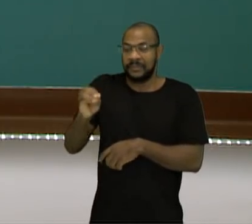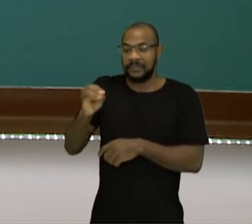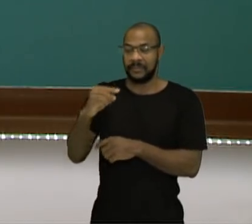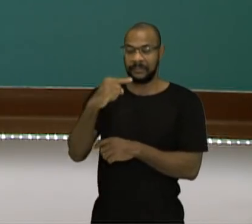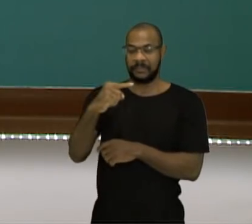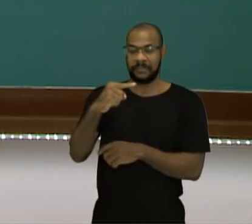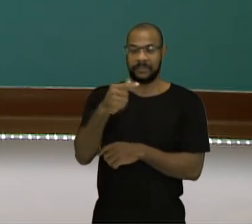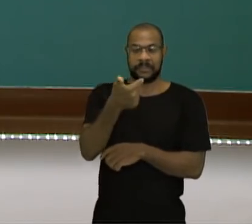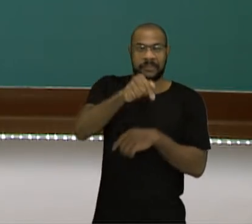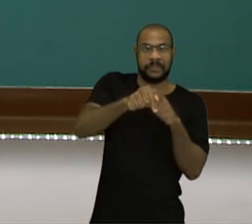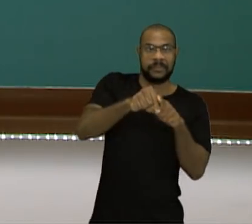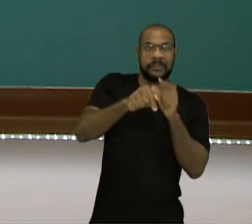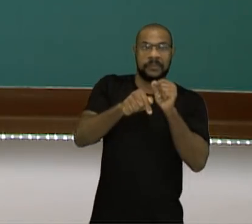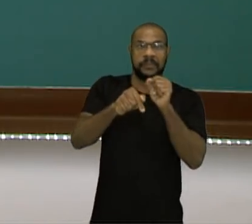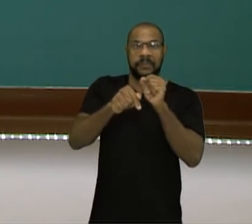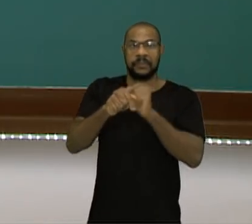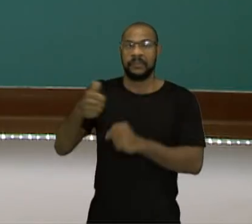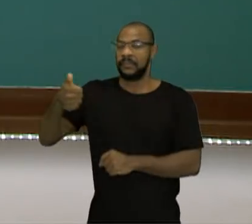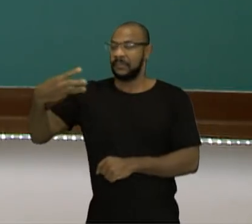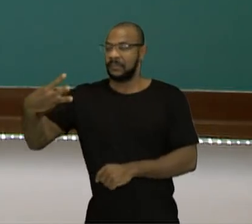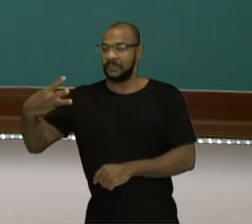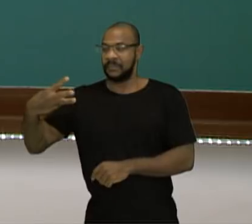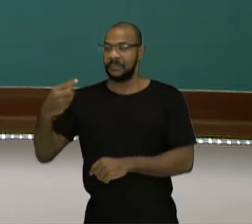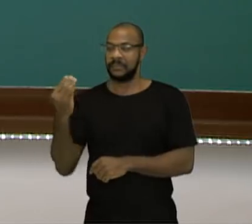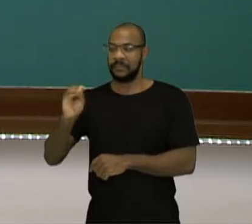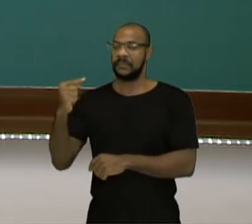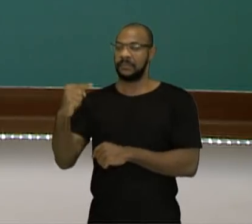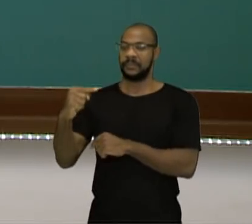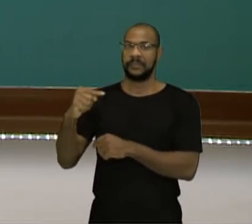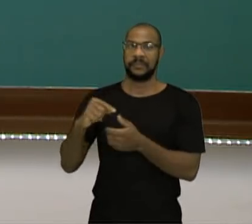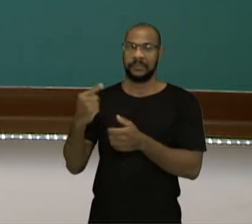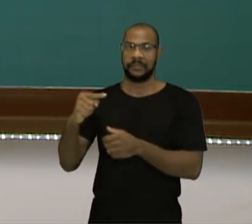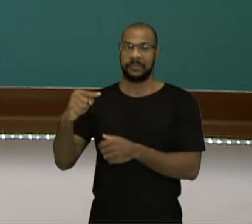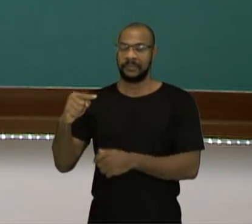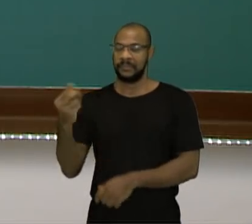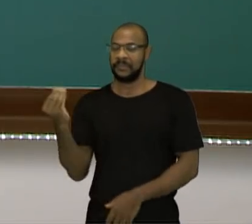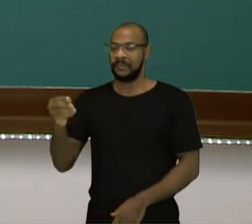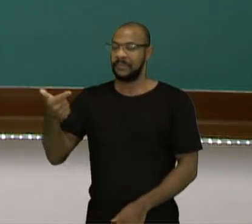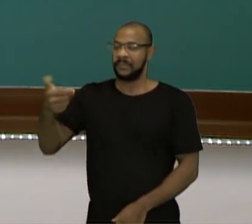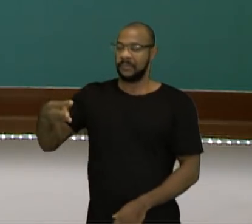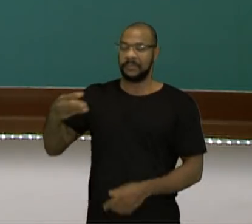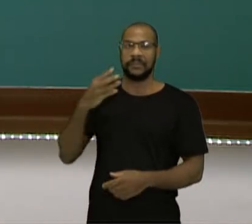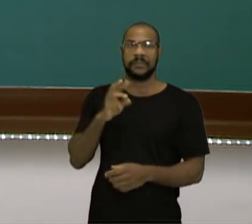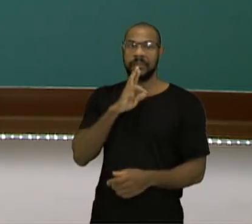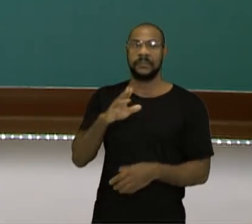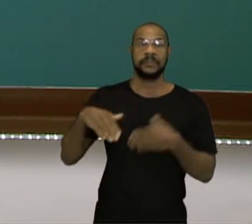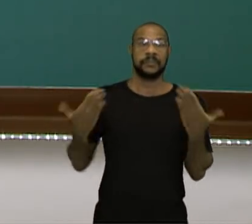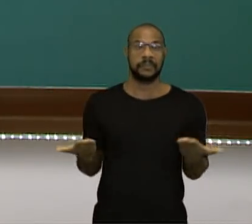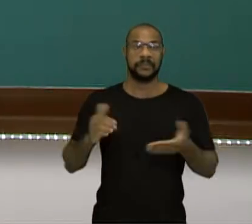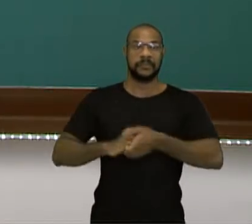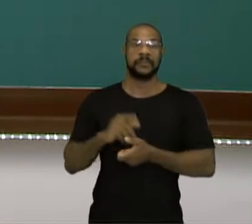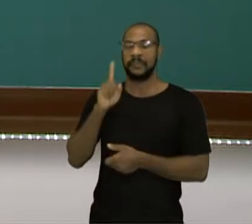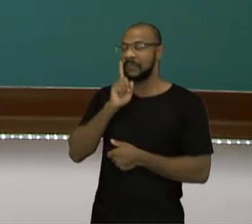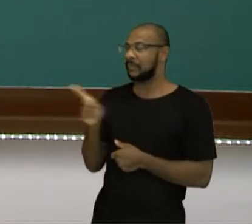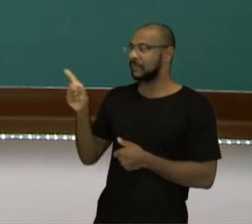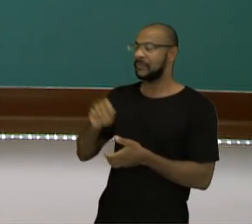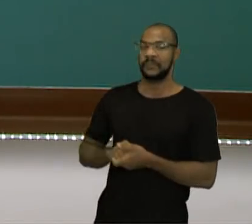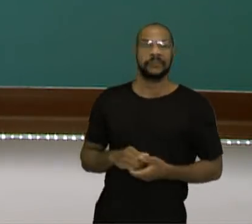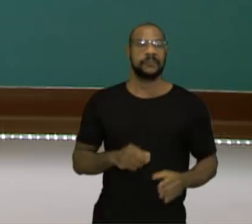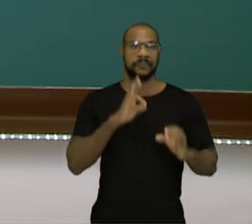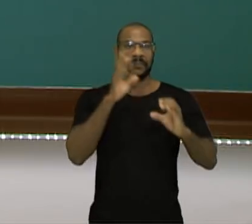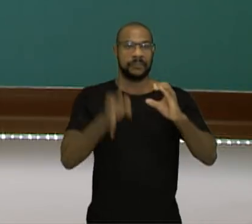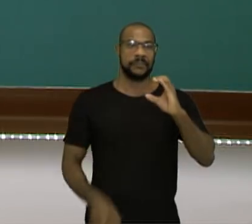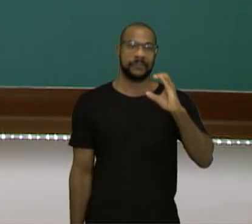então vai ficar menos 13 aqui na resposta. Então, a nossa resposta, a nossa alternativa correta é a letra